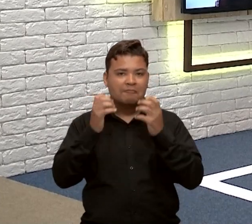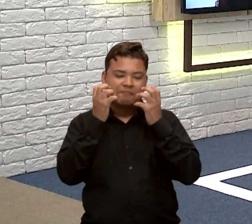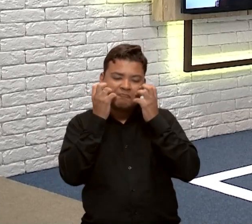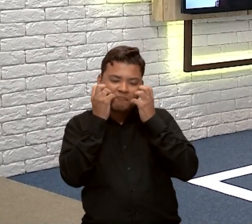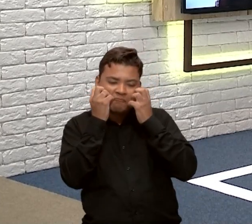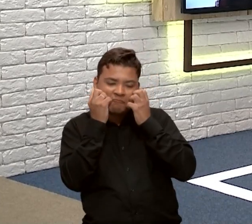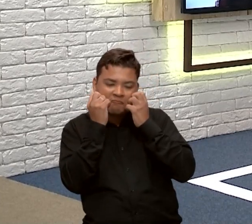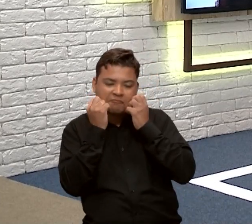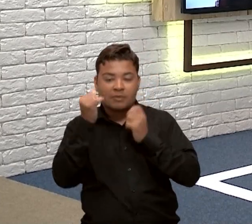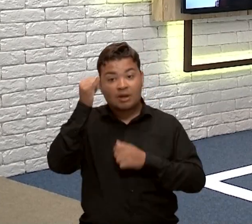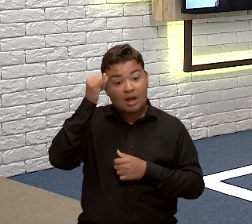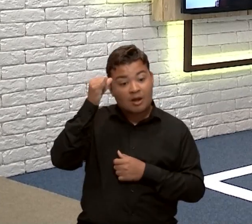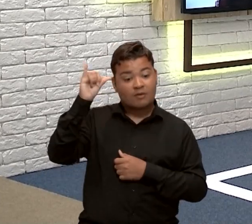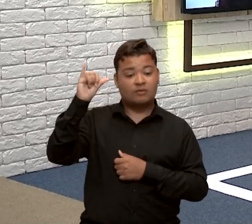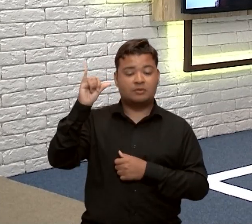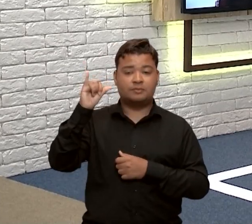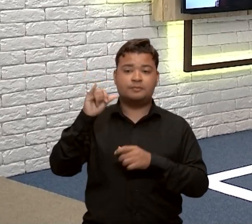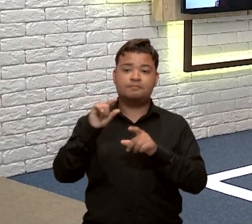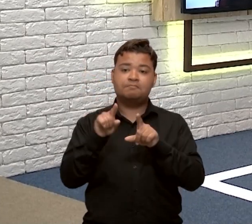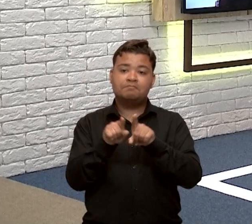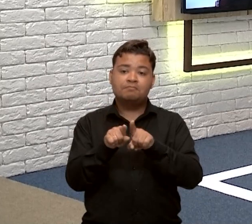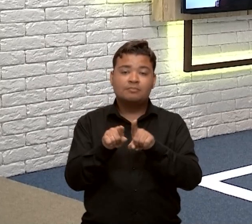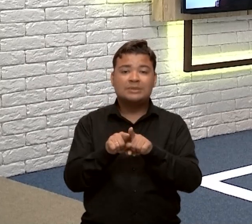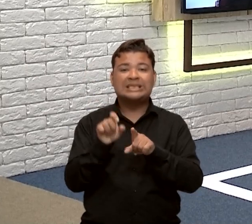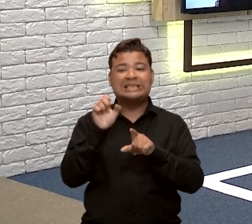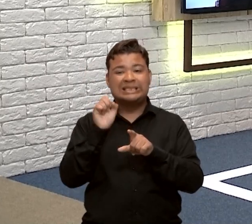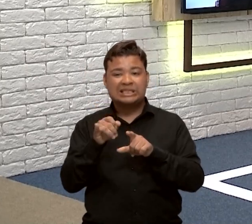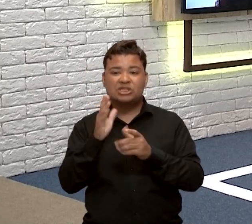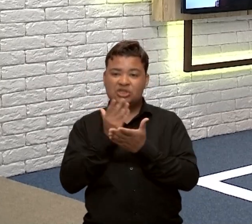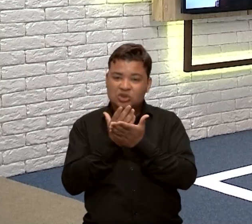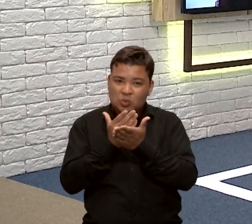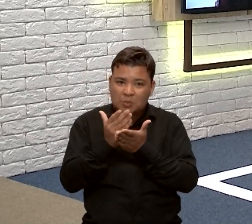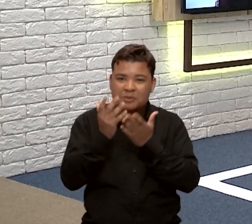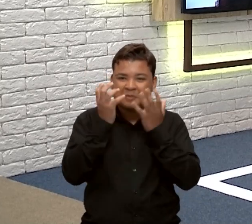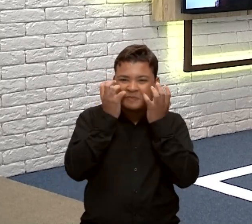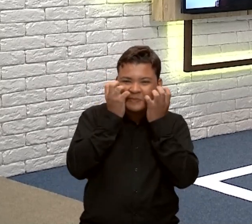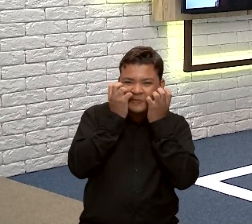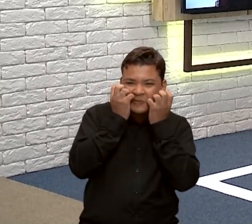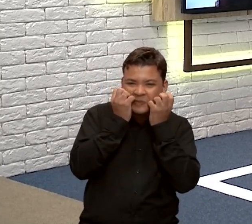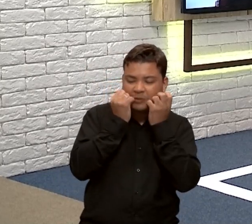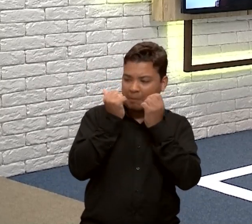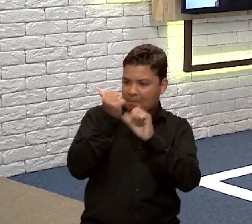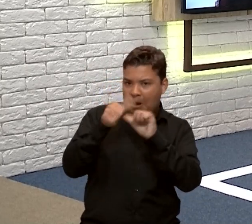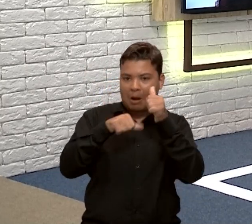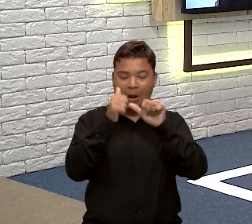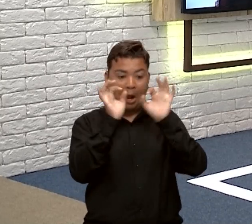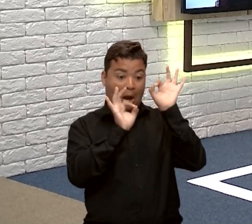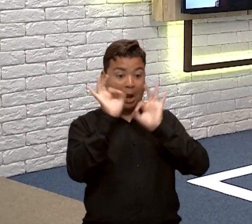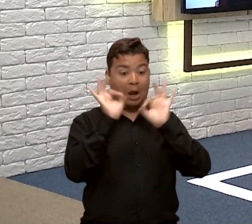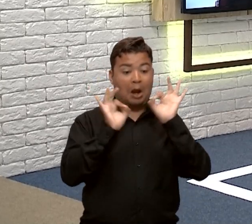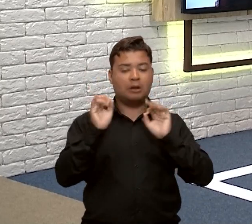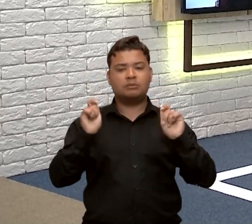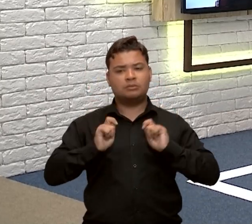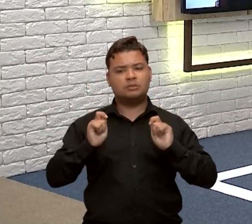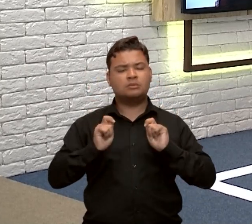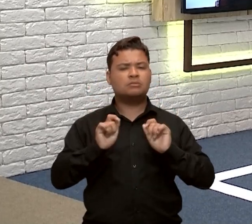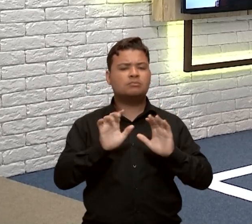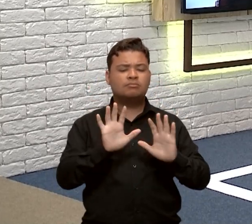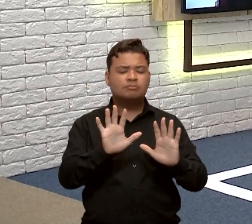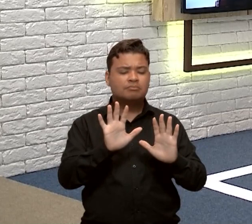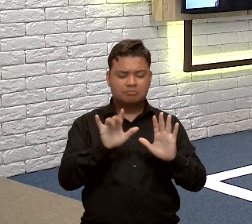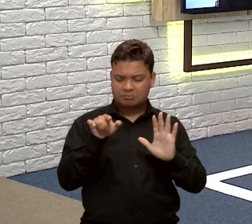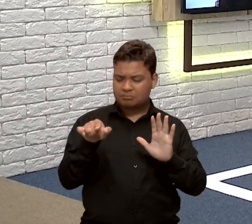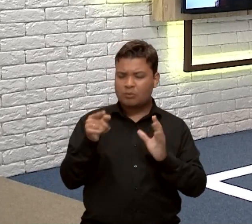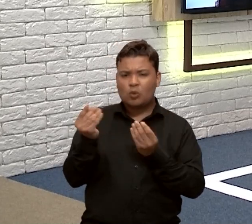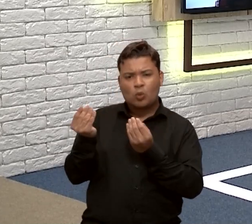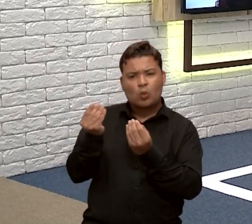então muitas vezes reverta alguns sinais. Queria que você falasse dessas possibilidades, o que isso traz para a mulher